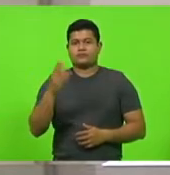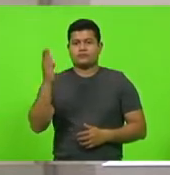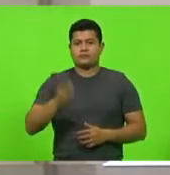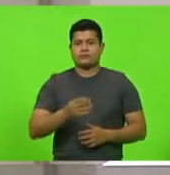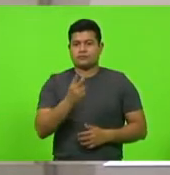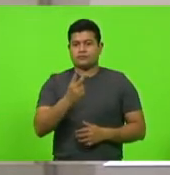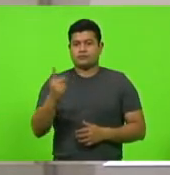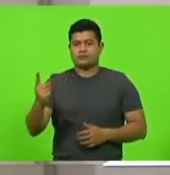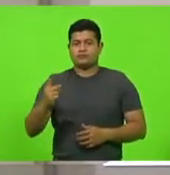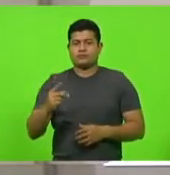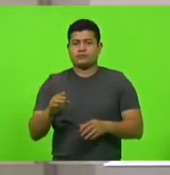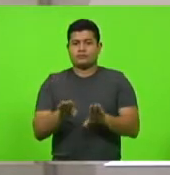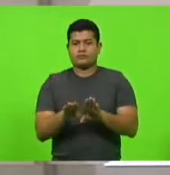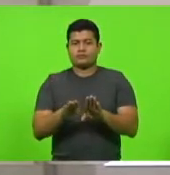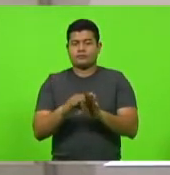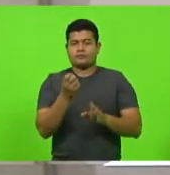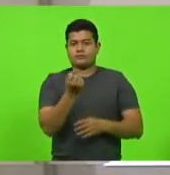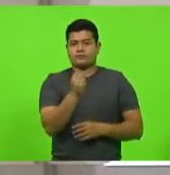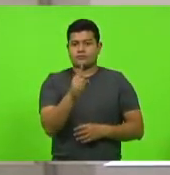72/2021 e